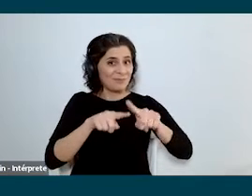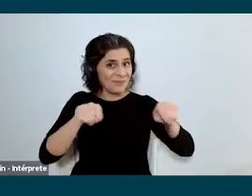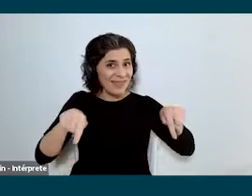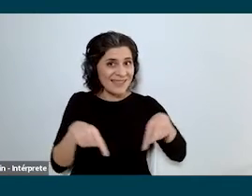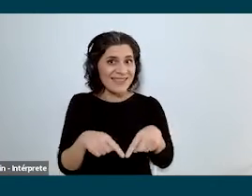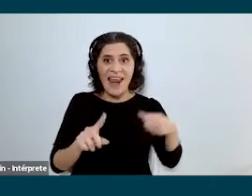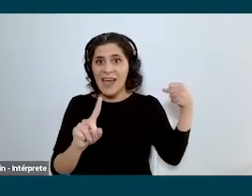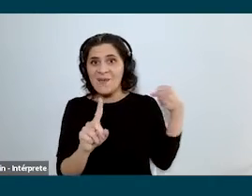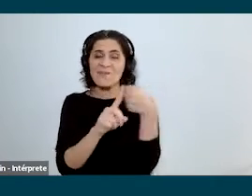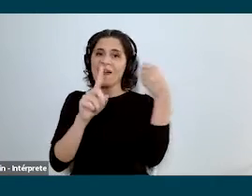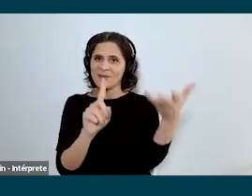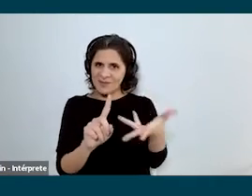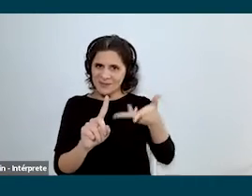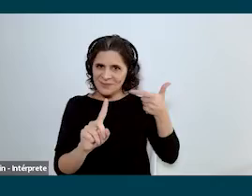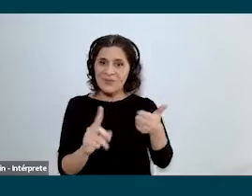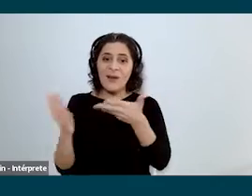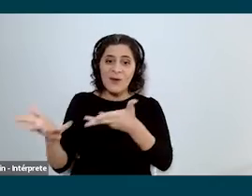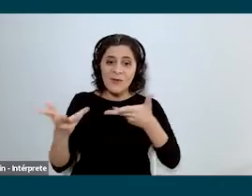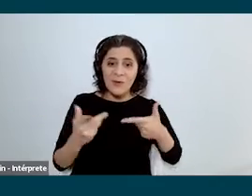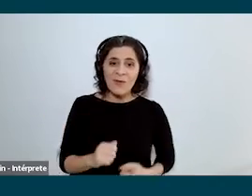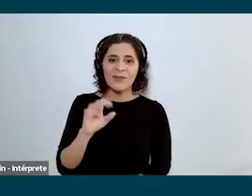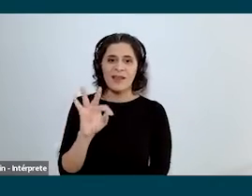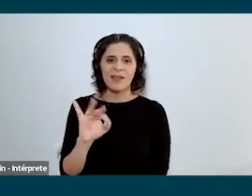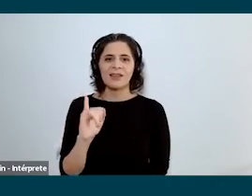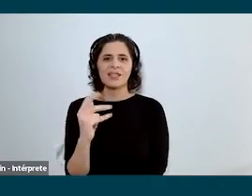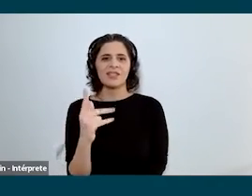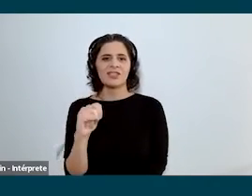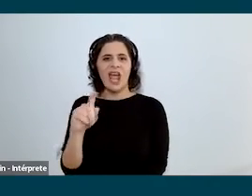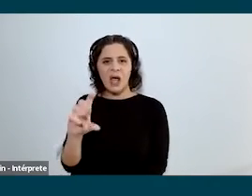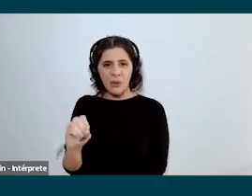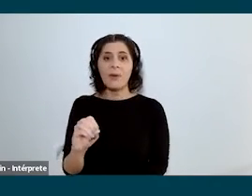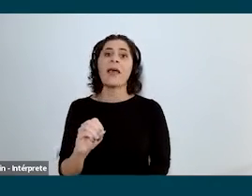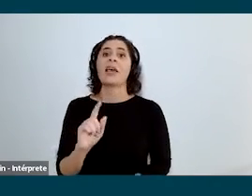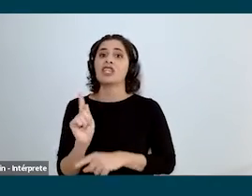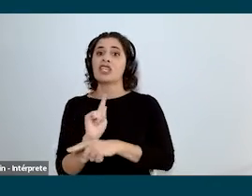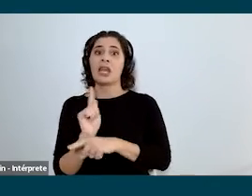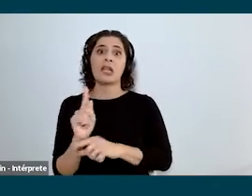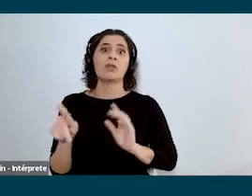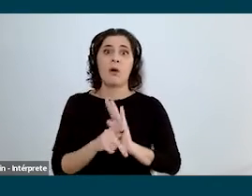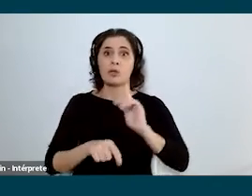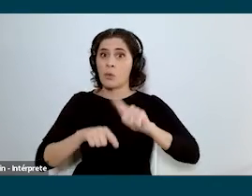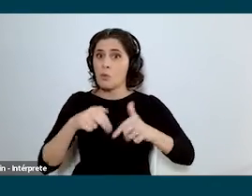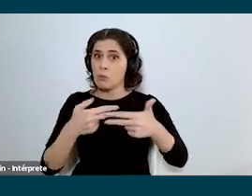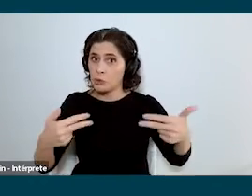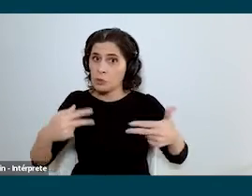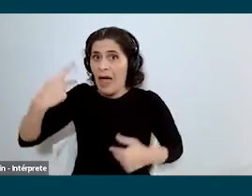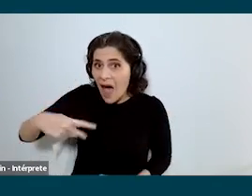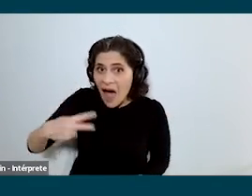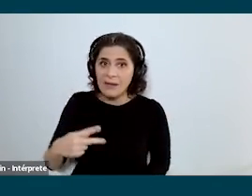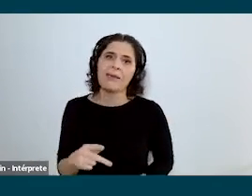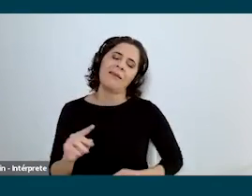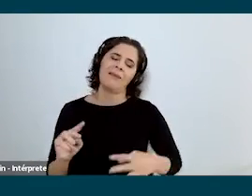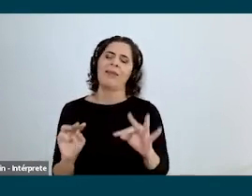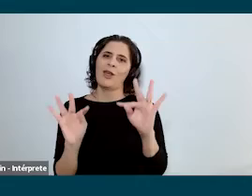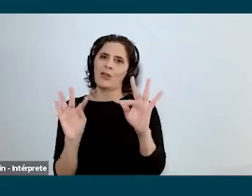seguir, aqui na sala Impacto Extraordinário, comigo, Nayara, eu vou chamar o Thiago, que é gerente de produtos aqui na TOTWORKS,